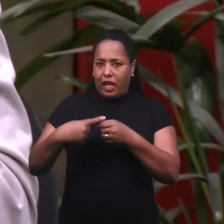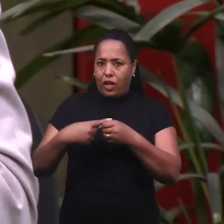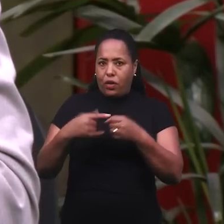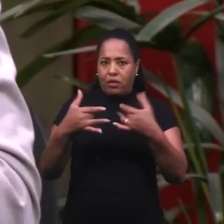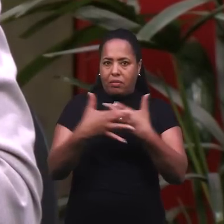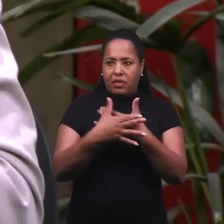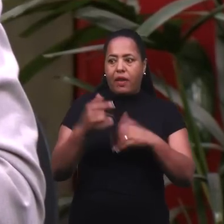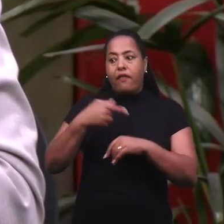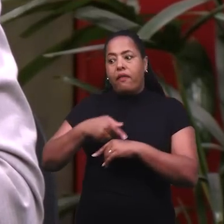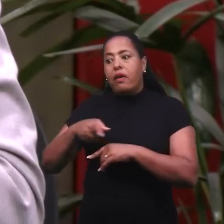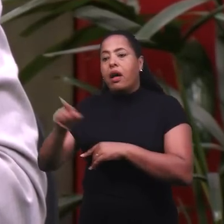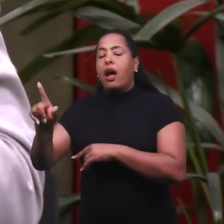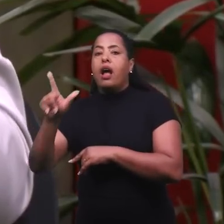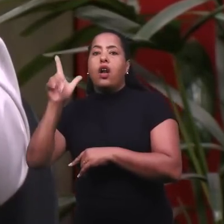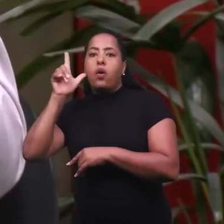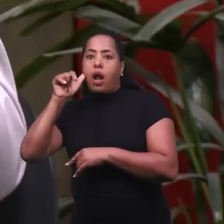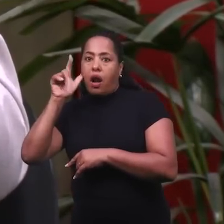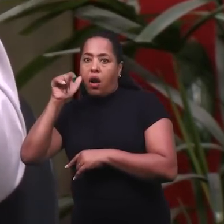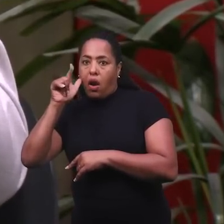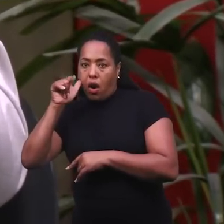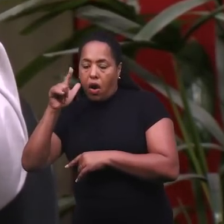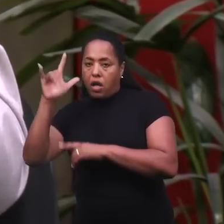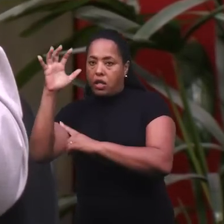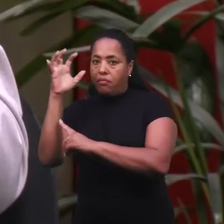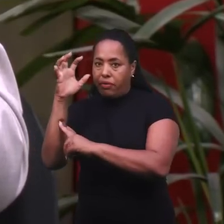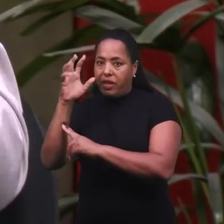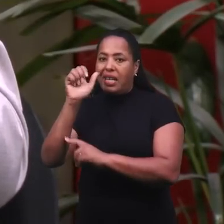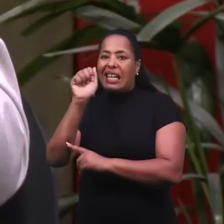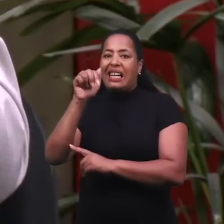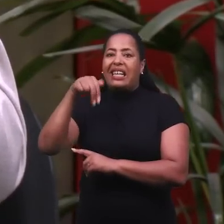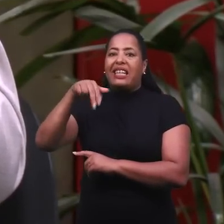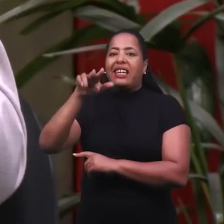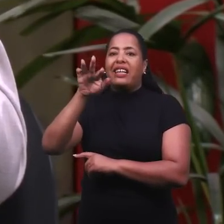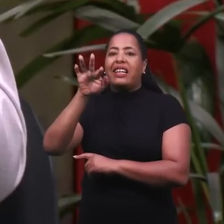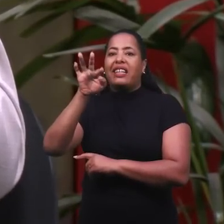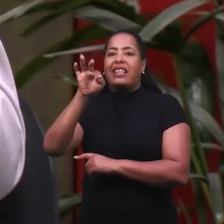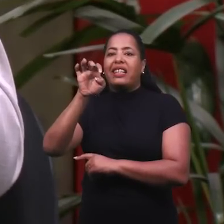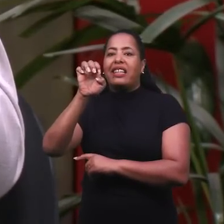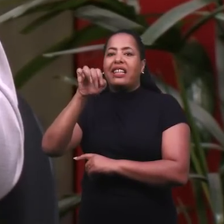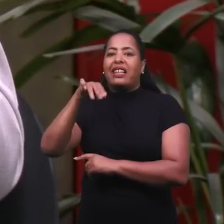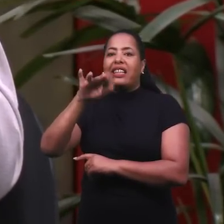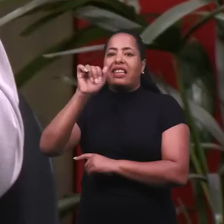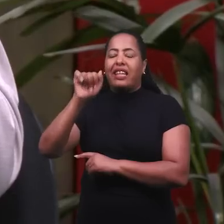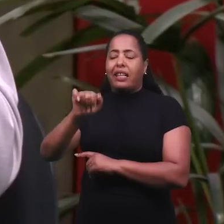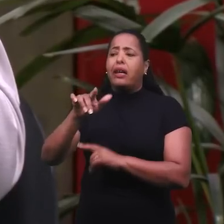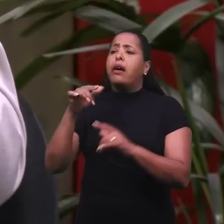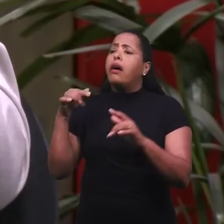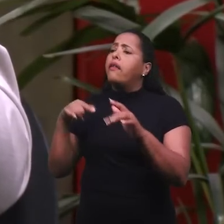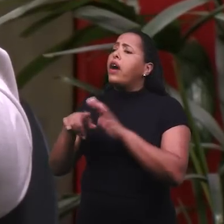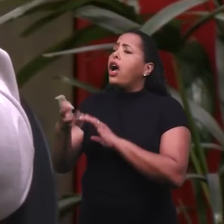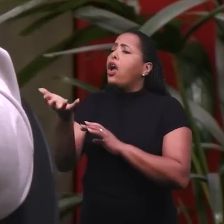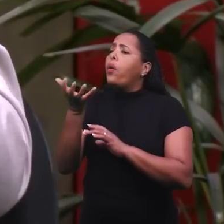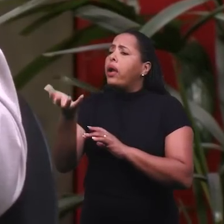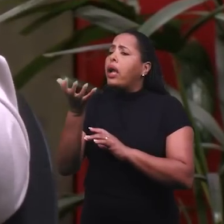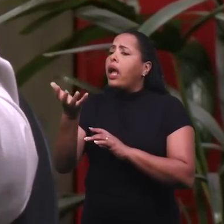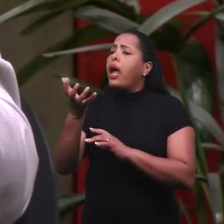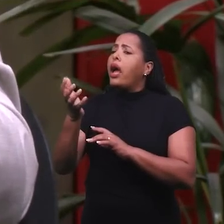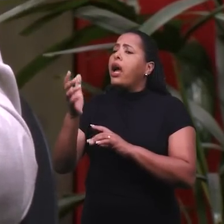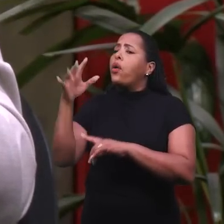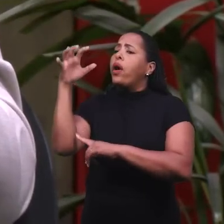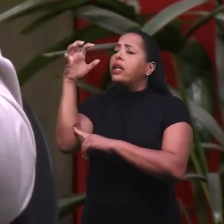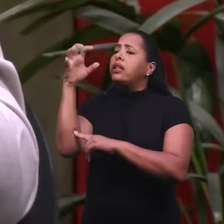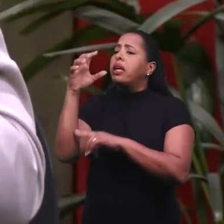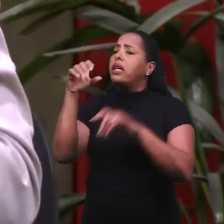você vai a uma loja de antenas, procura na sua cidade, mais perto da sua cidade, certamente tem, chega lá e fala assim, eu queria colocar uma antena, um